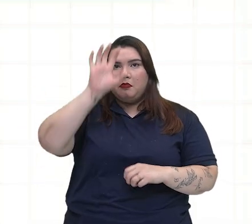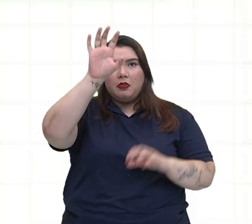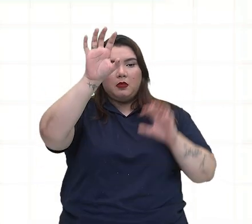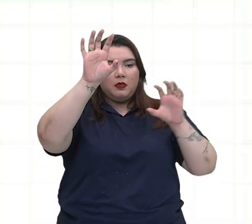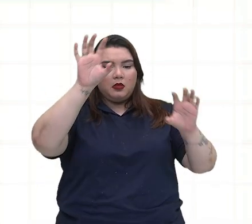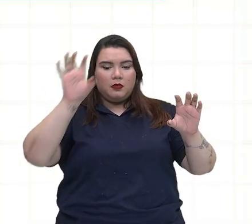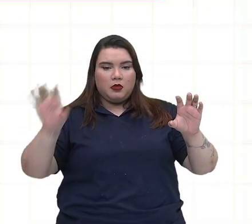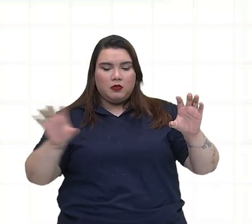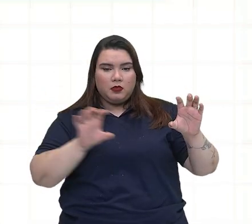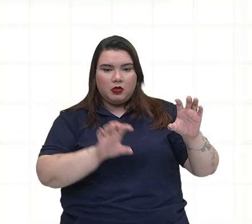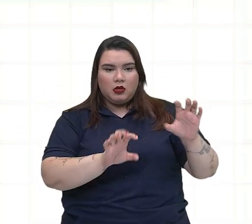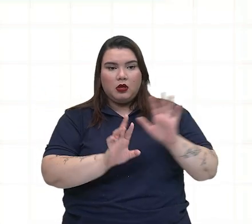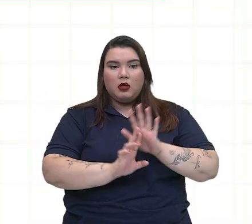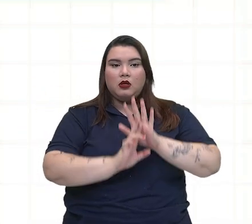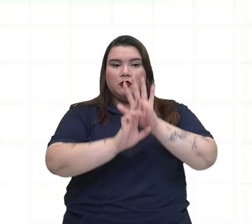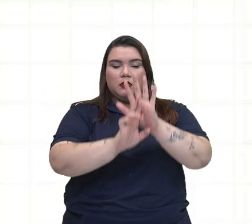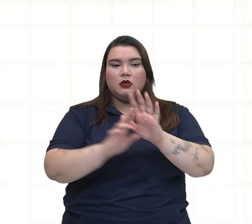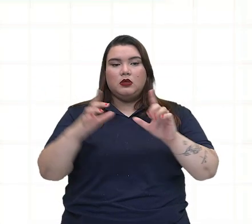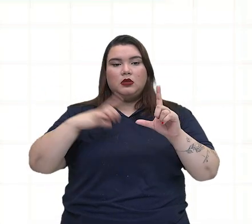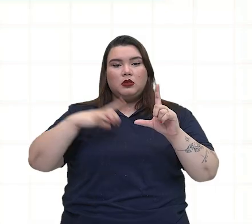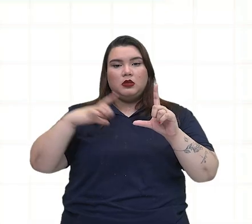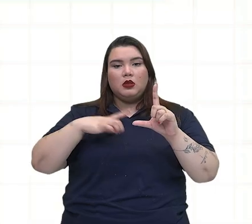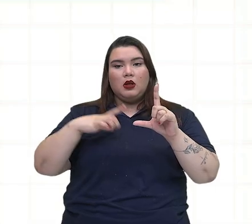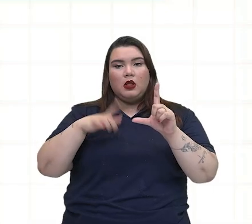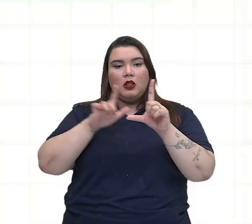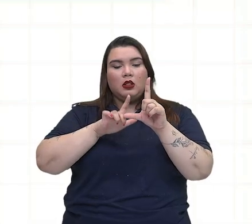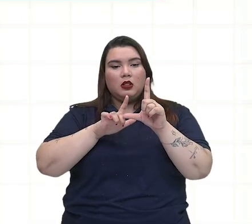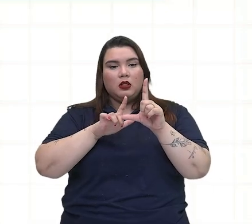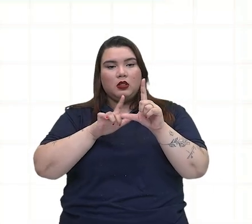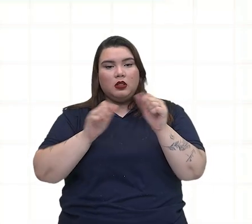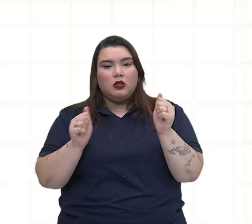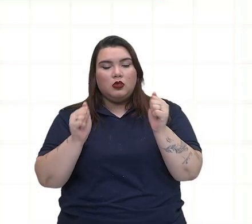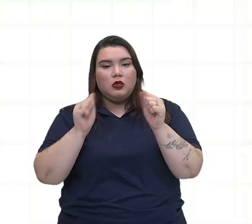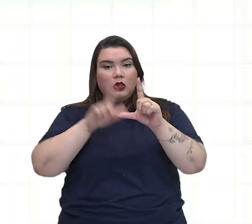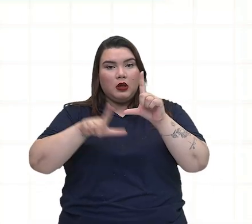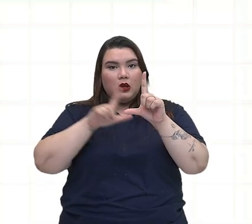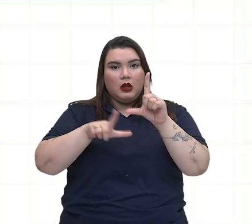estão representados aí, eles estão acompanhados de uma